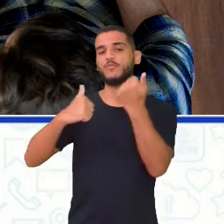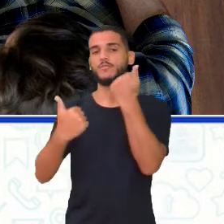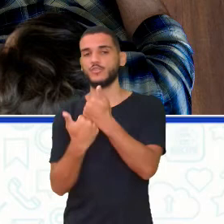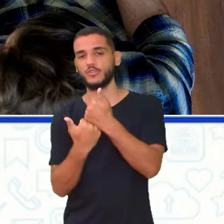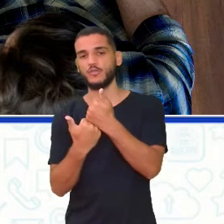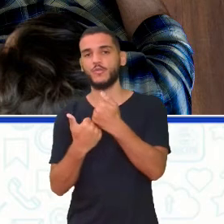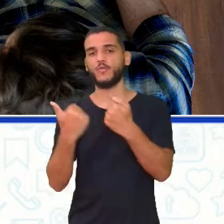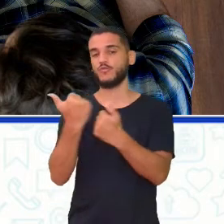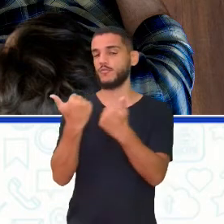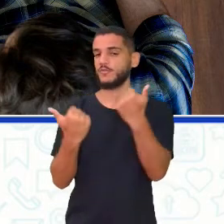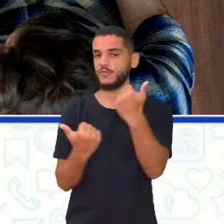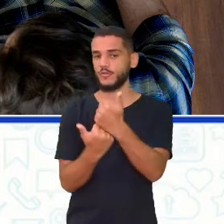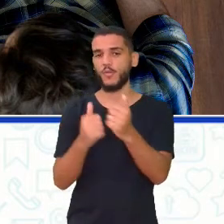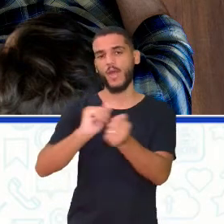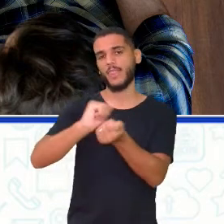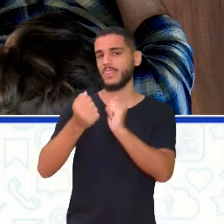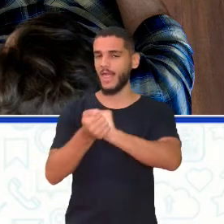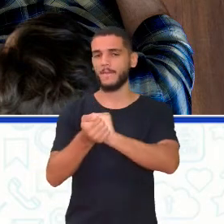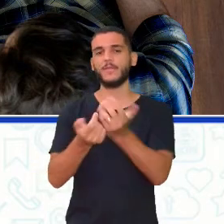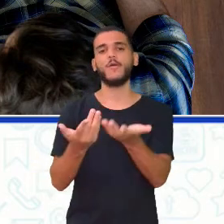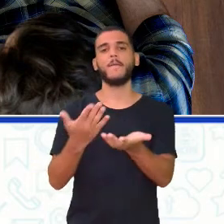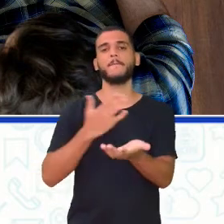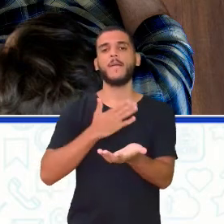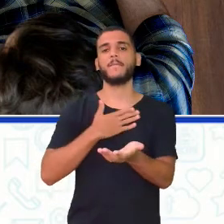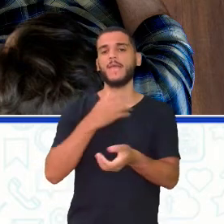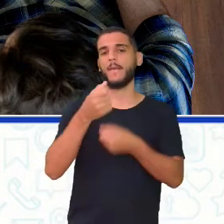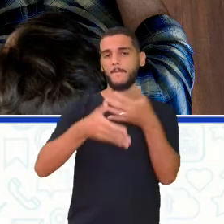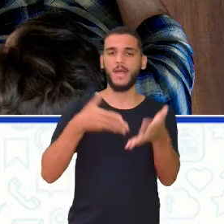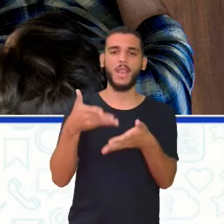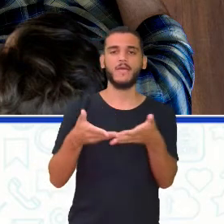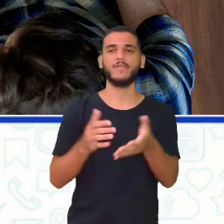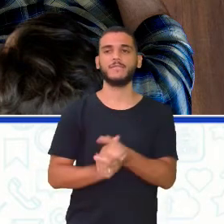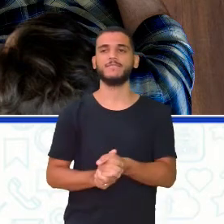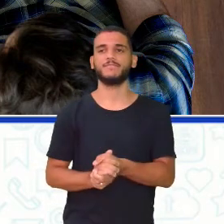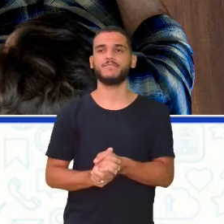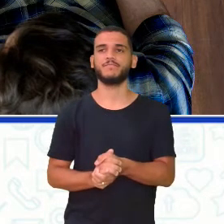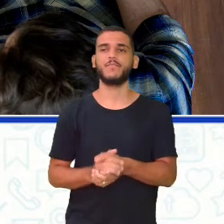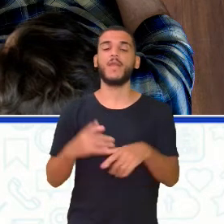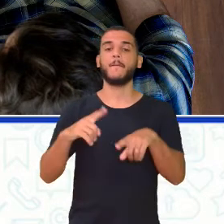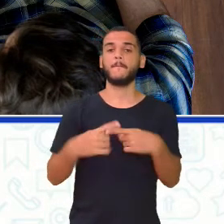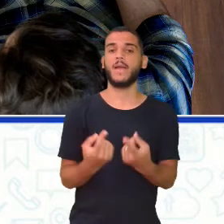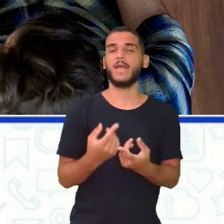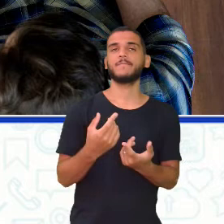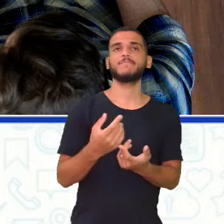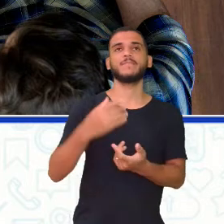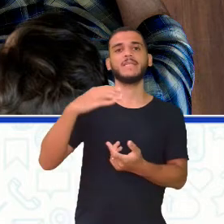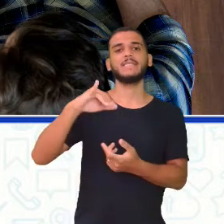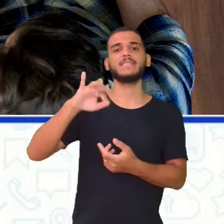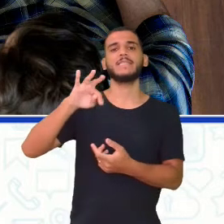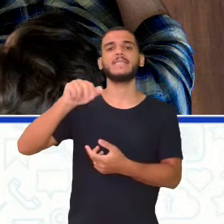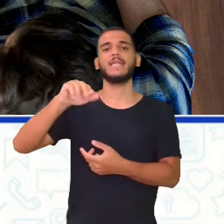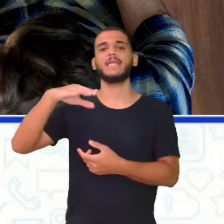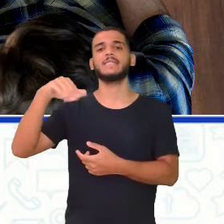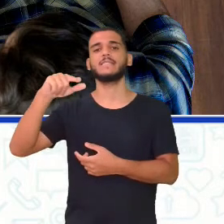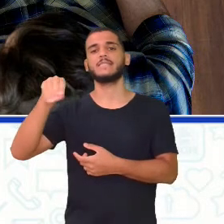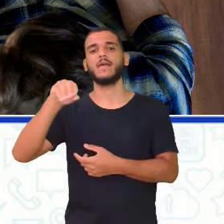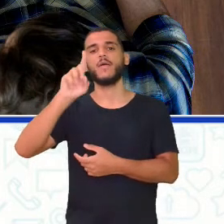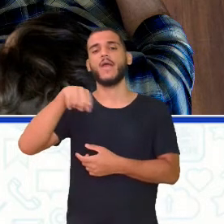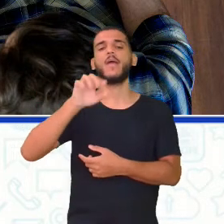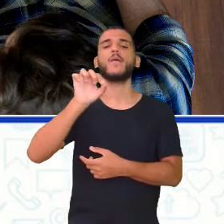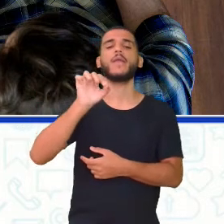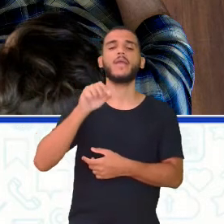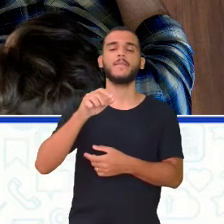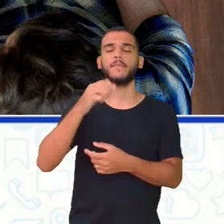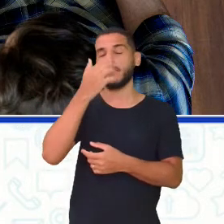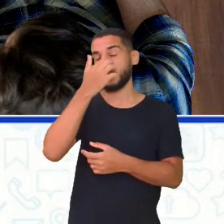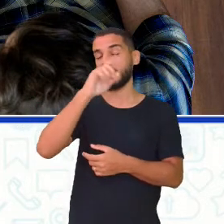uma interpretação e mudo um pouco a forma como ela disse. Já a citação é aquilo que é feito de forma direta, ou seja, é